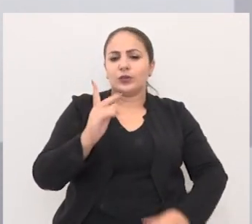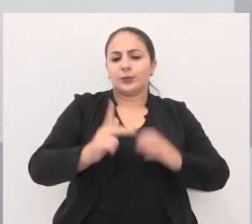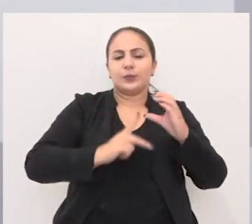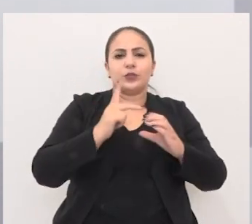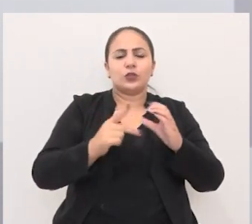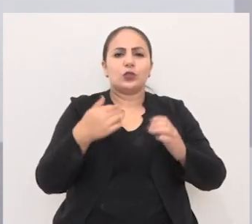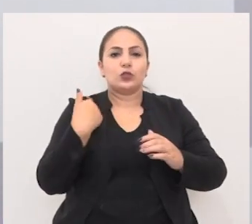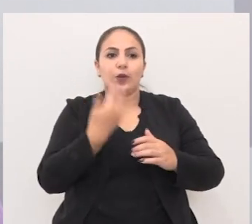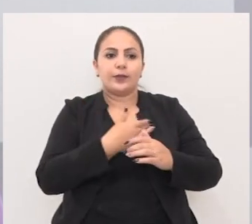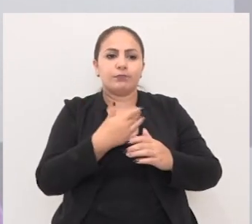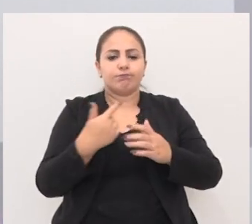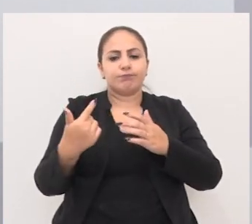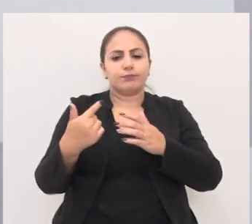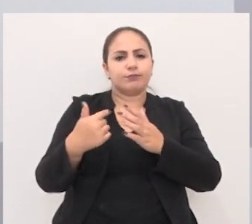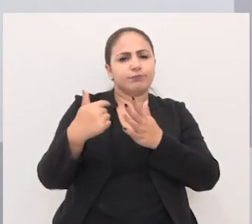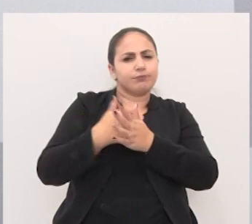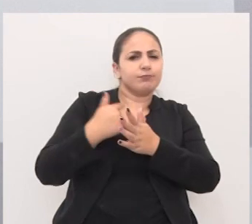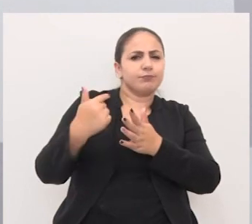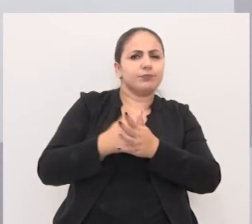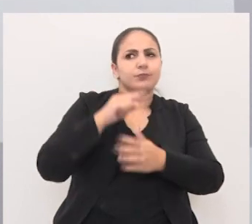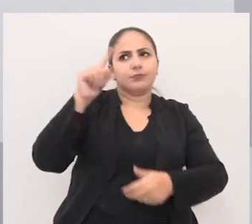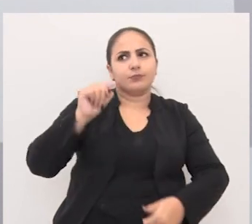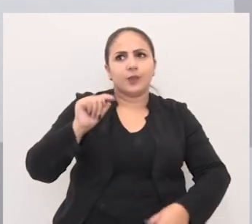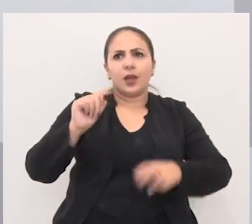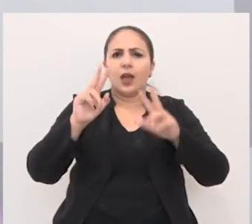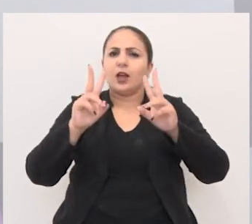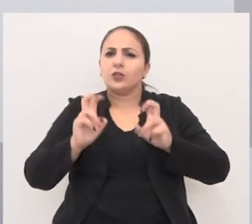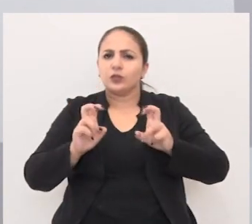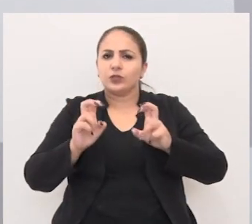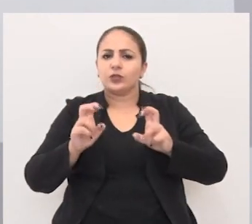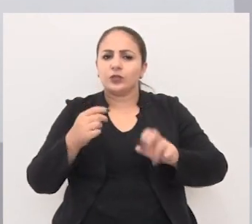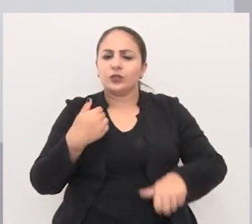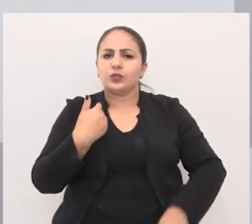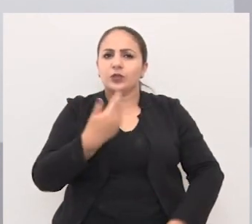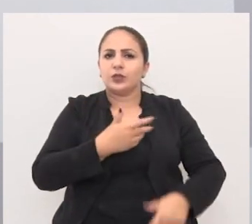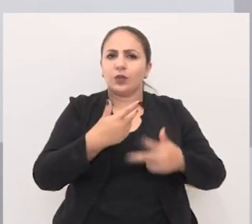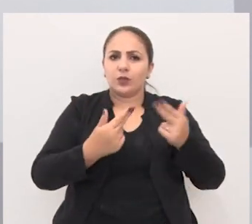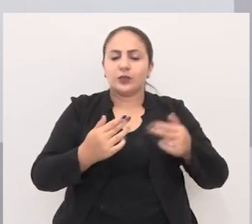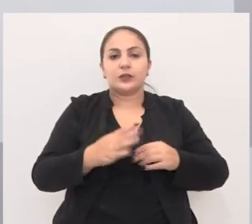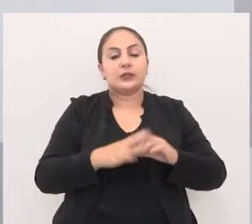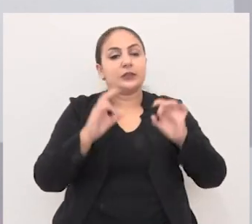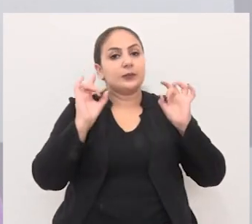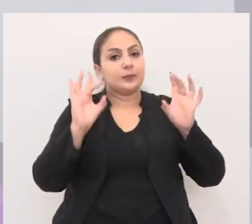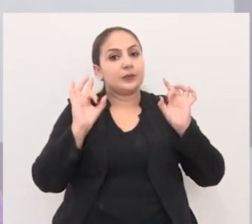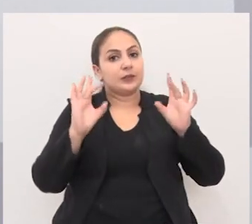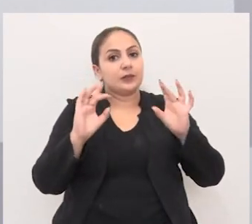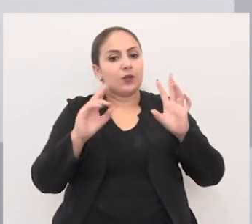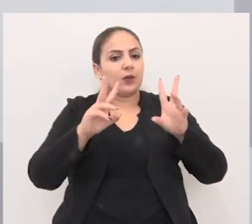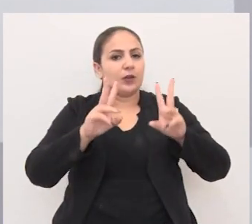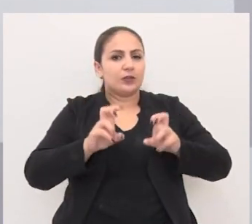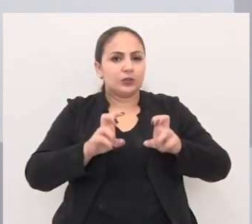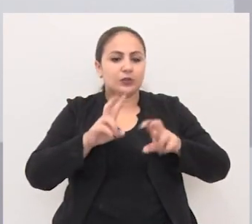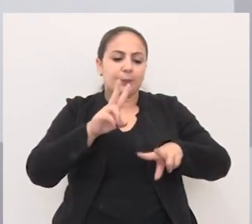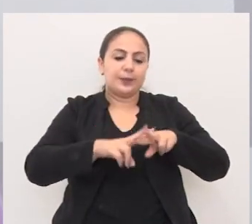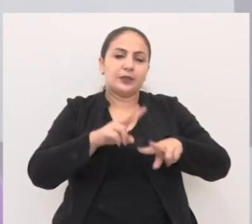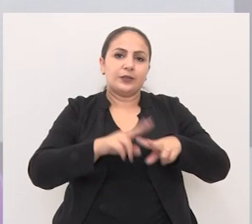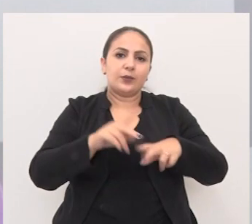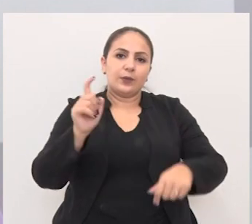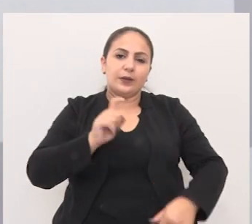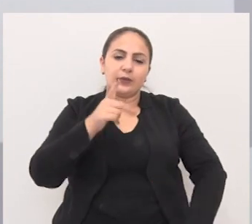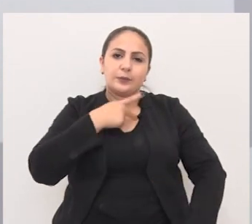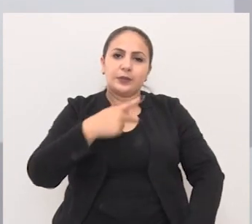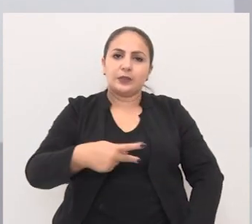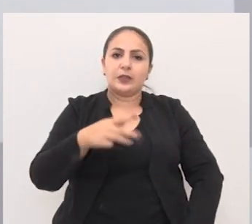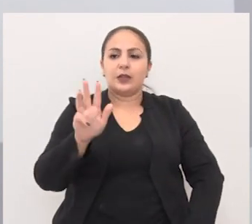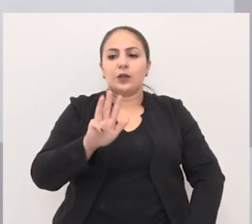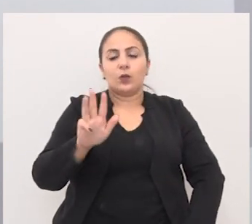somos questionados no que diz respeito à questão da nossa posição. E, em especial, nessa questão da prisão do ex-presidente Lula,